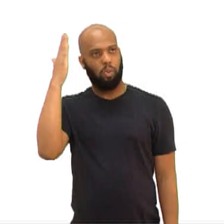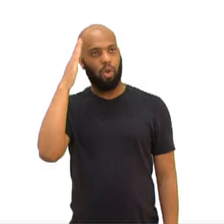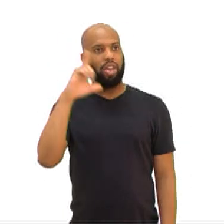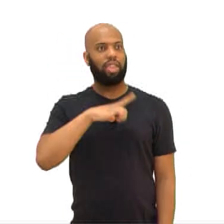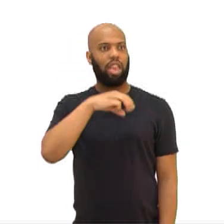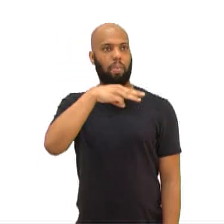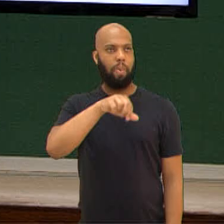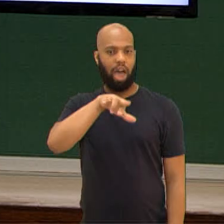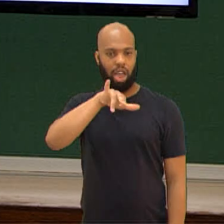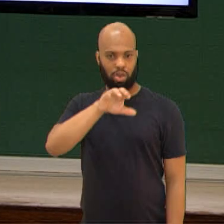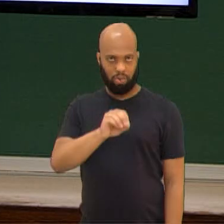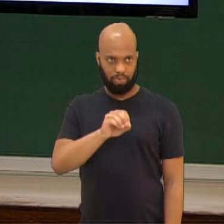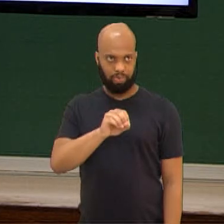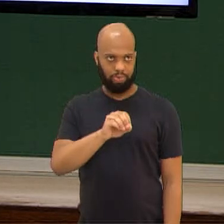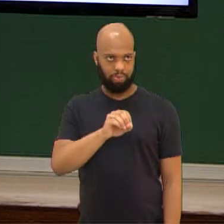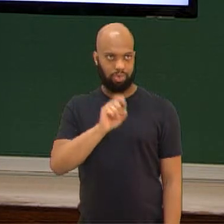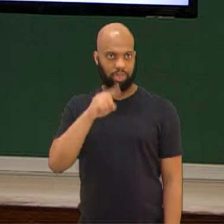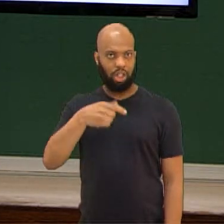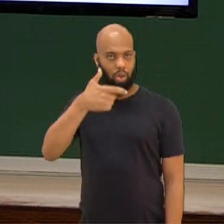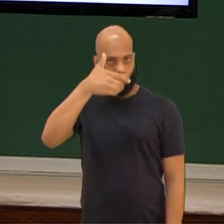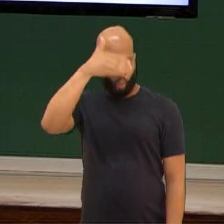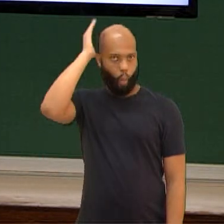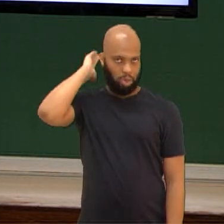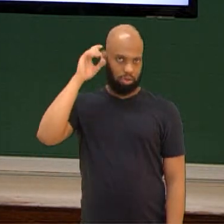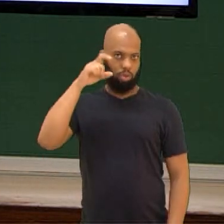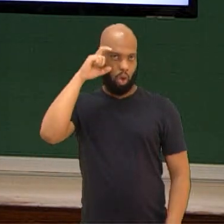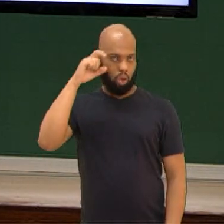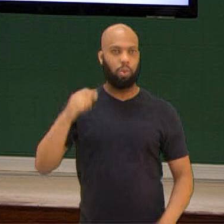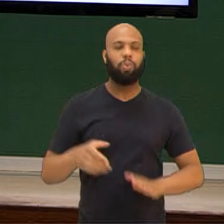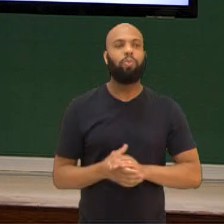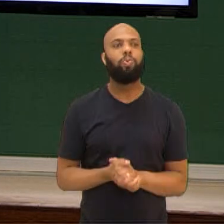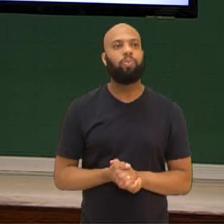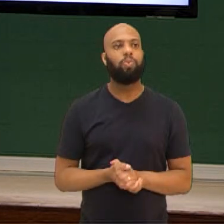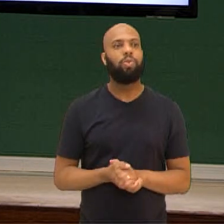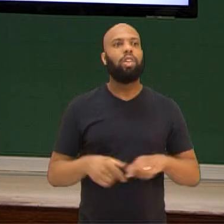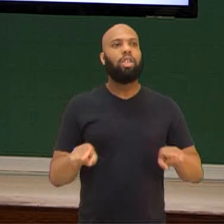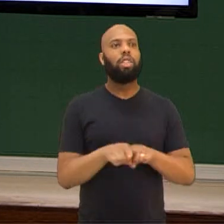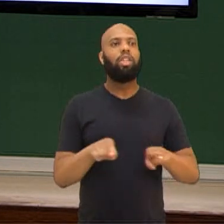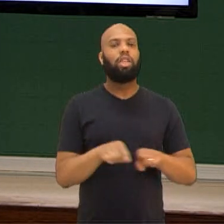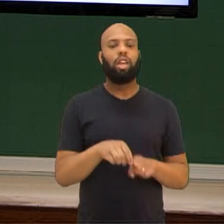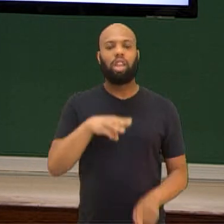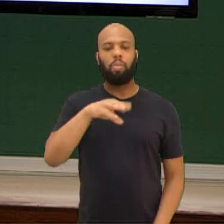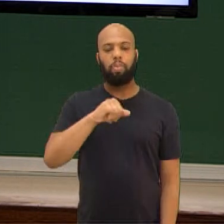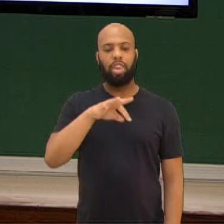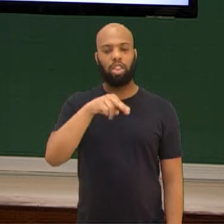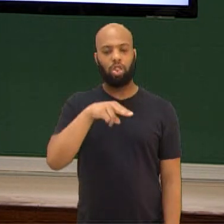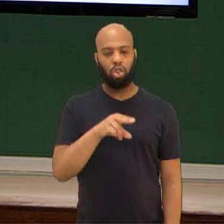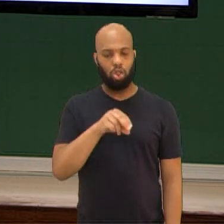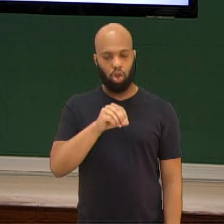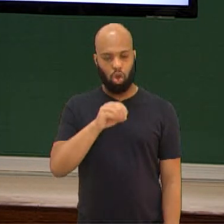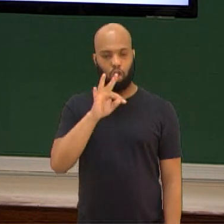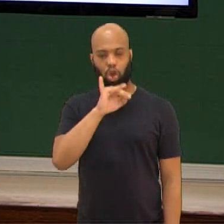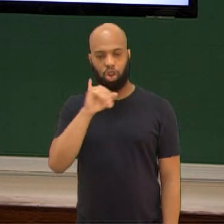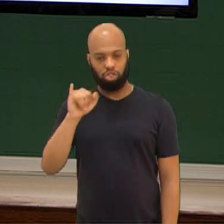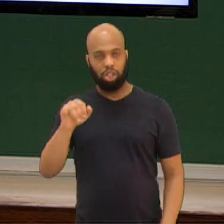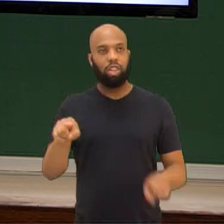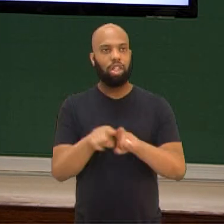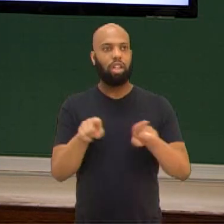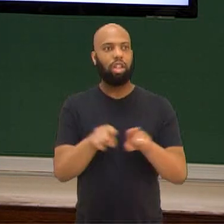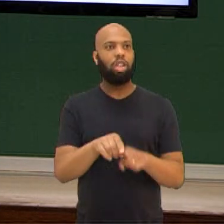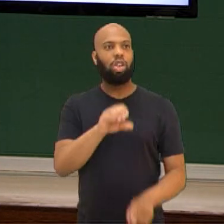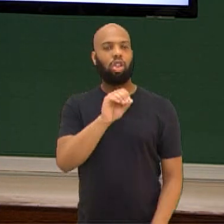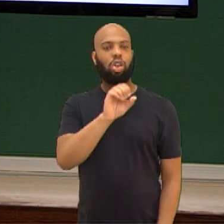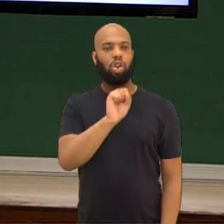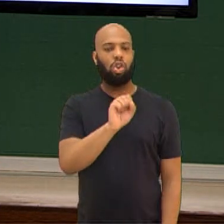de Andrade aqui, careca com esse óculos, bem familiar. O Minotti Del Pico, o outro escritor, e o Oswald de Andrade